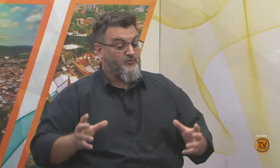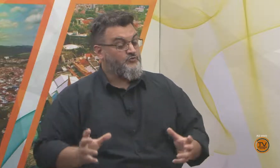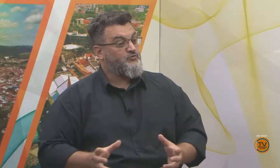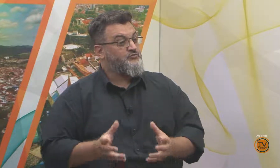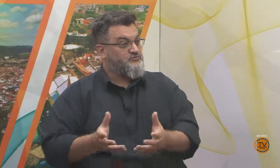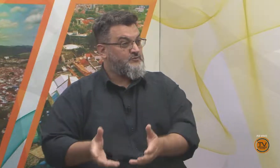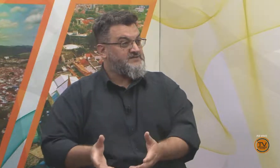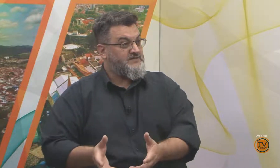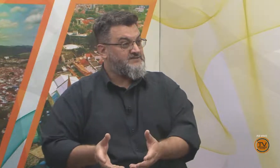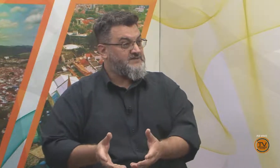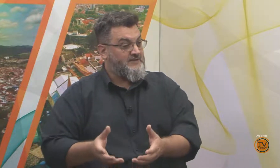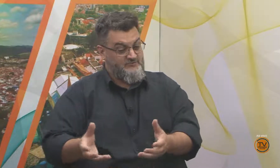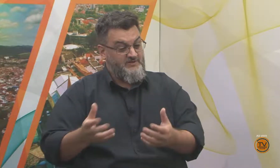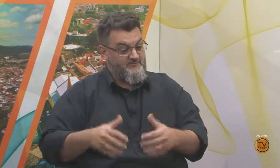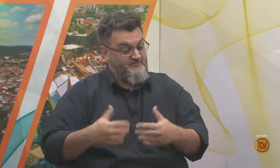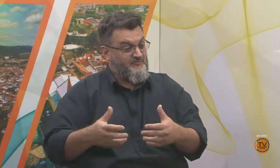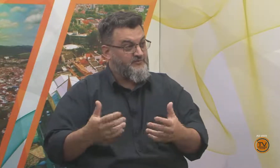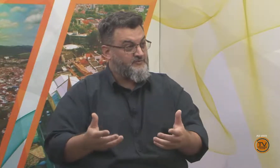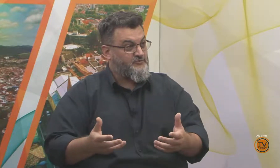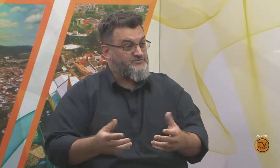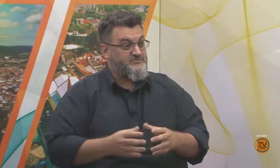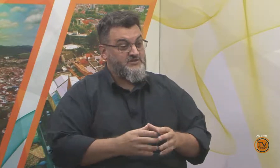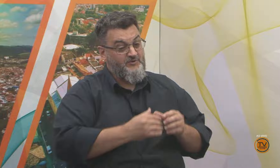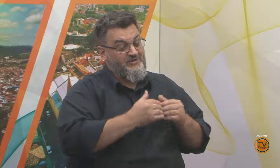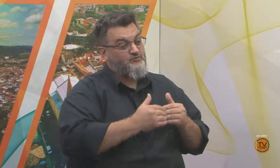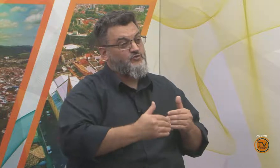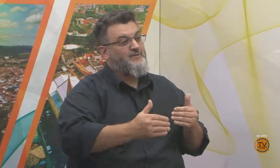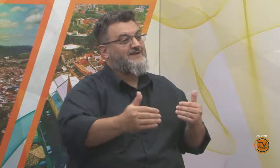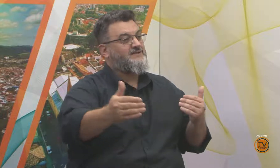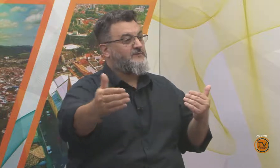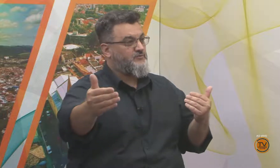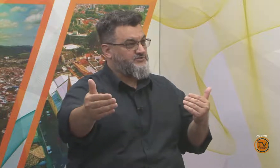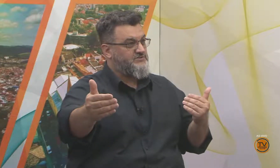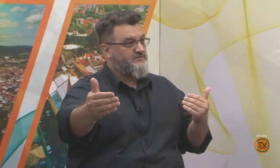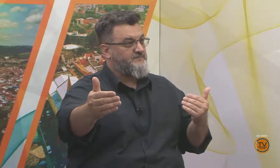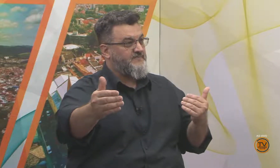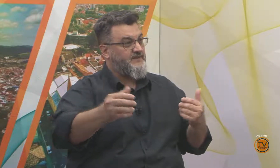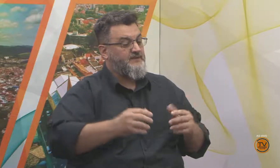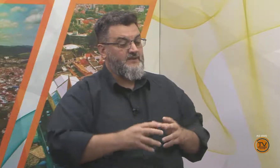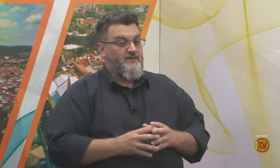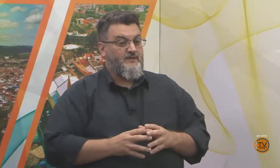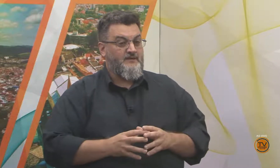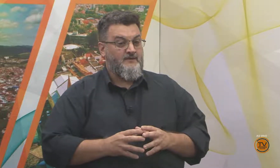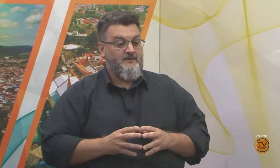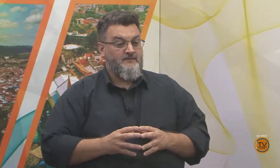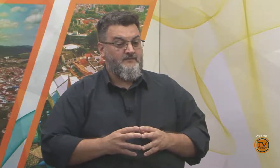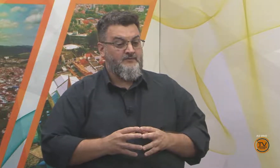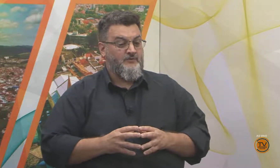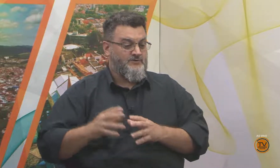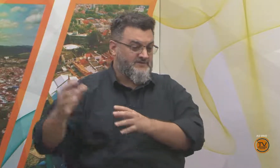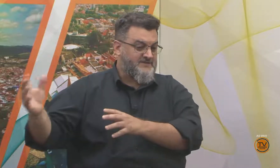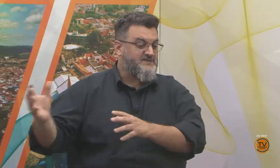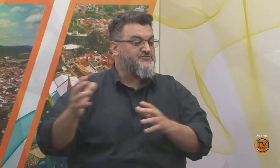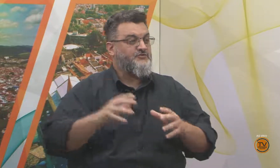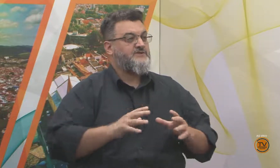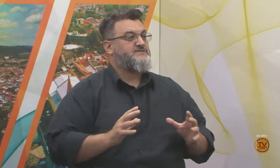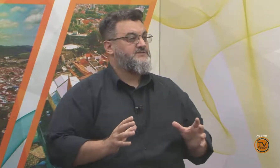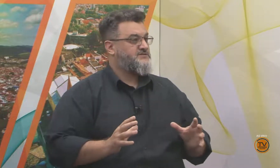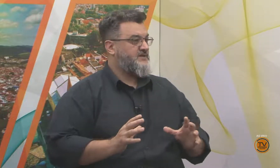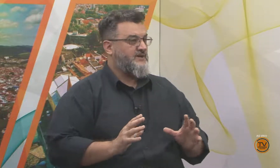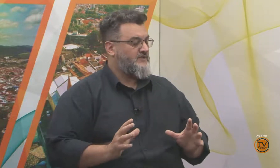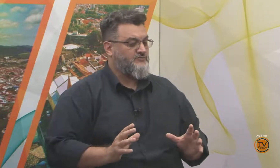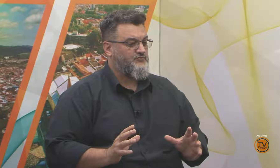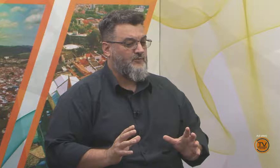são produtos comercializados, né, produzidos aqui, porque tem toda uma cadeia produtiva, né? Não que trazer de